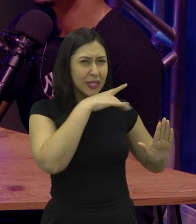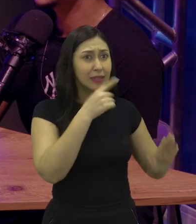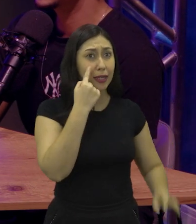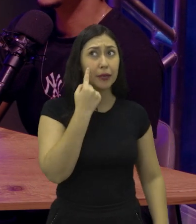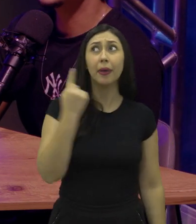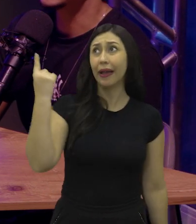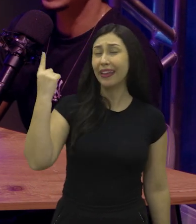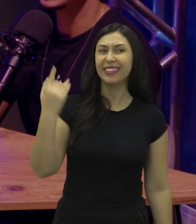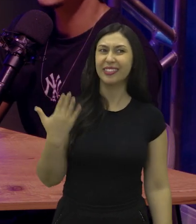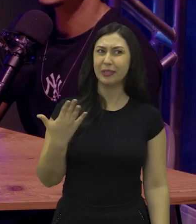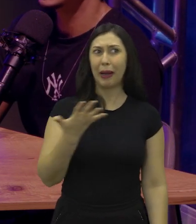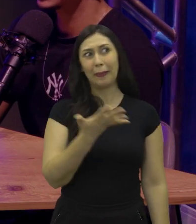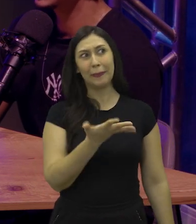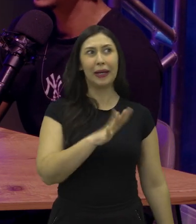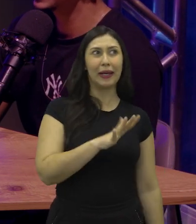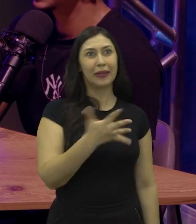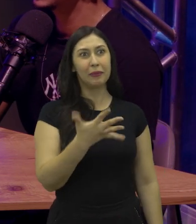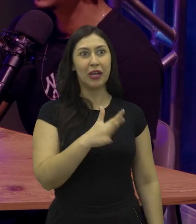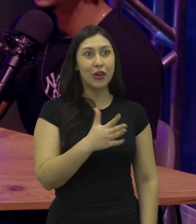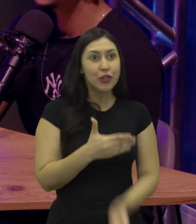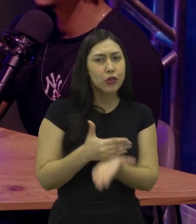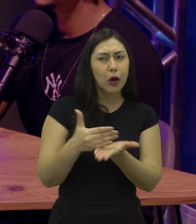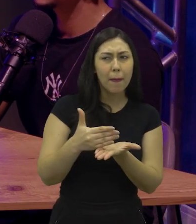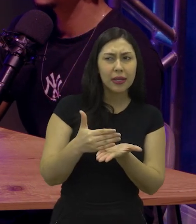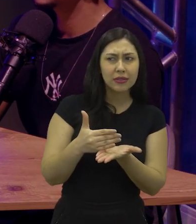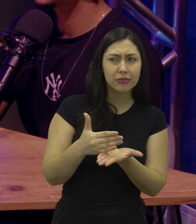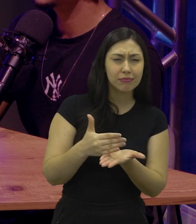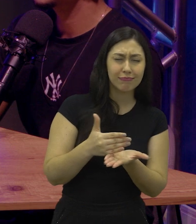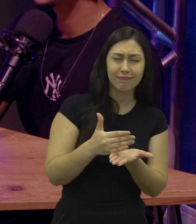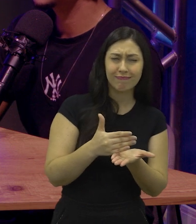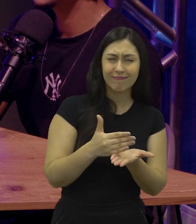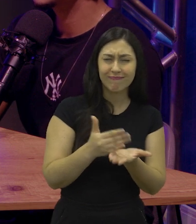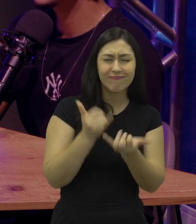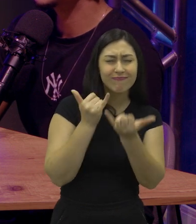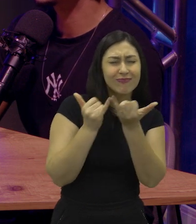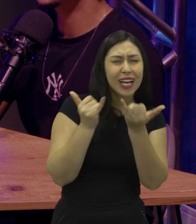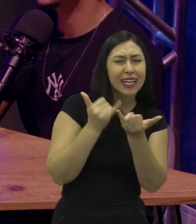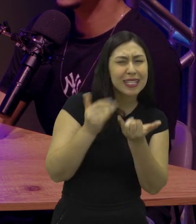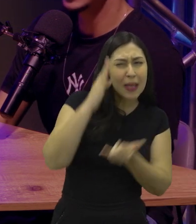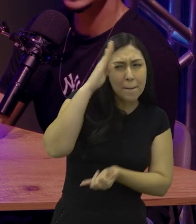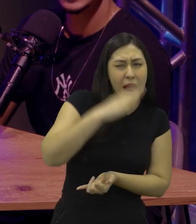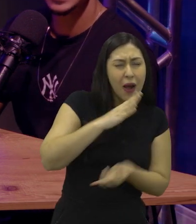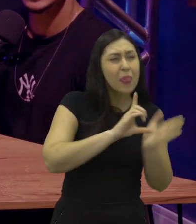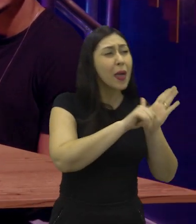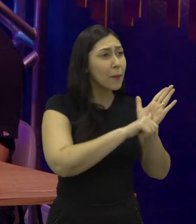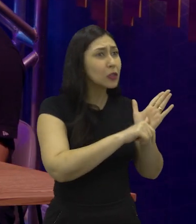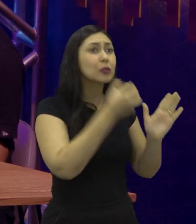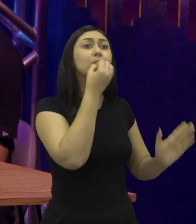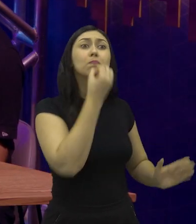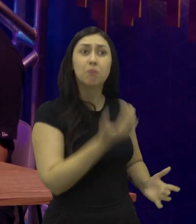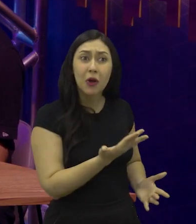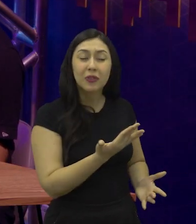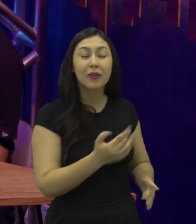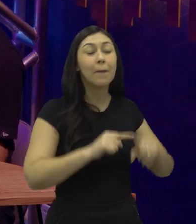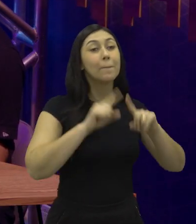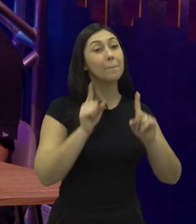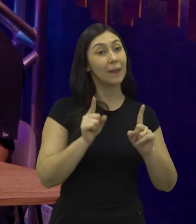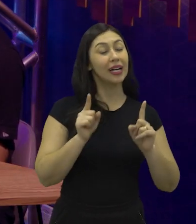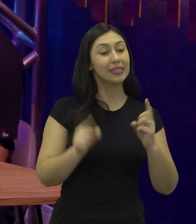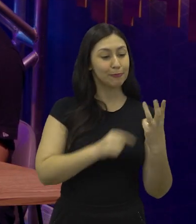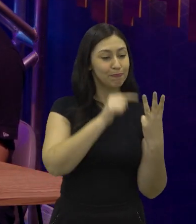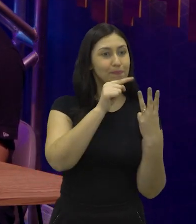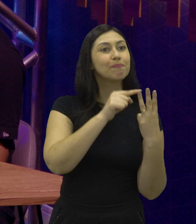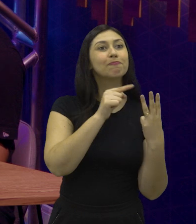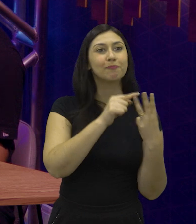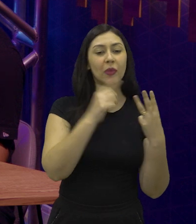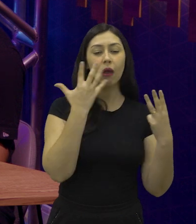anti-herói. Exatamente. E começa parecendo um vilão, termina, né, sendo um herói. Mas o Dumbledore, eu acho que